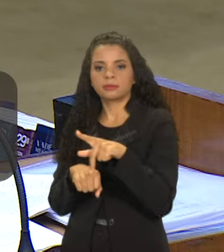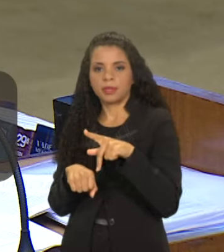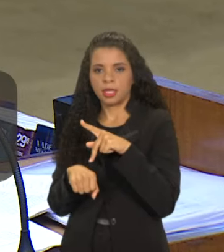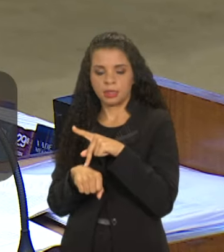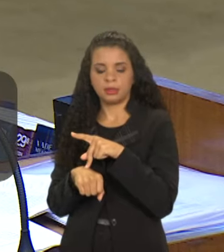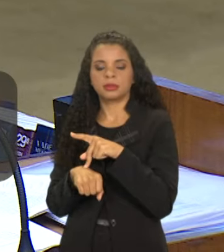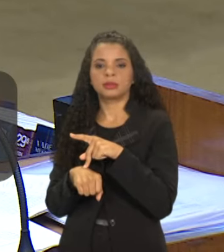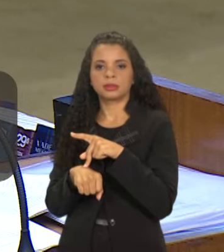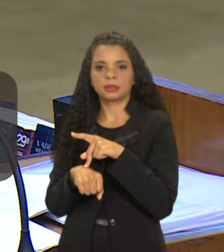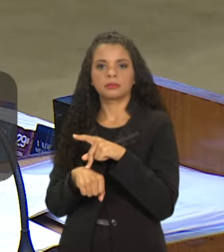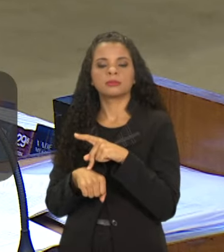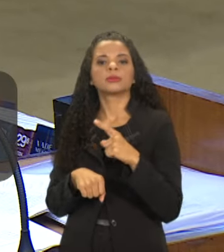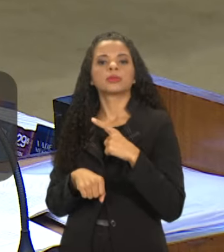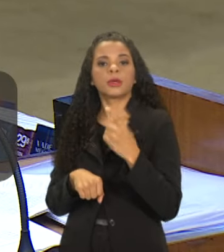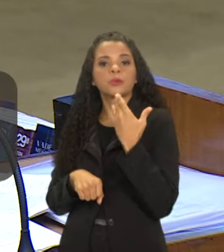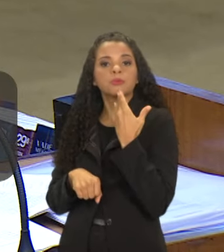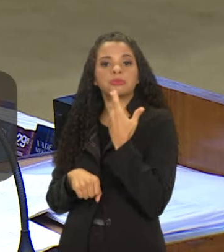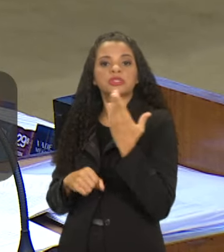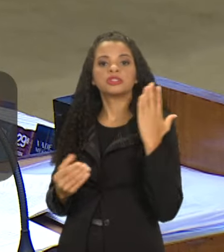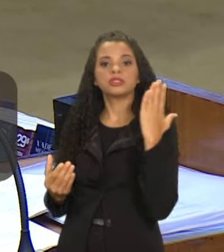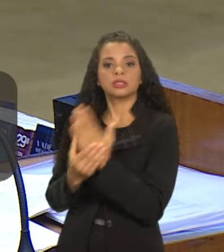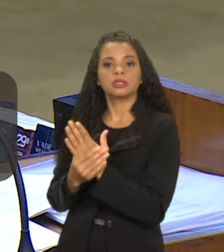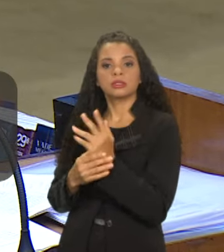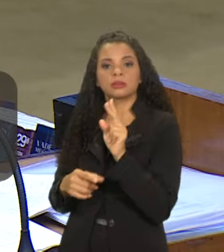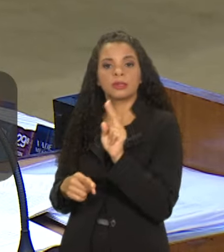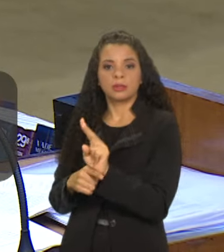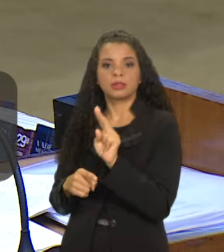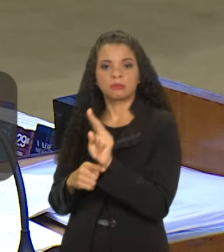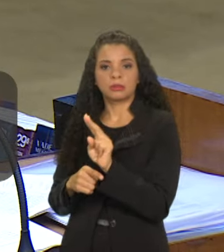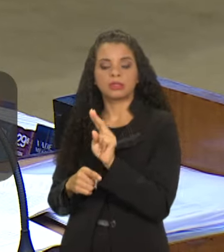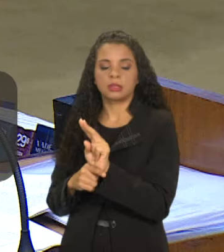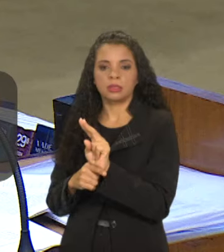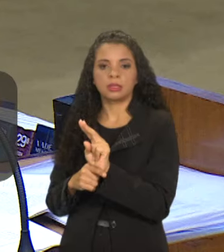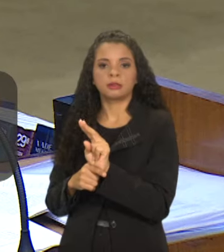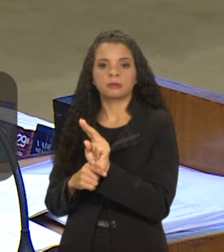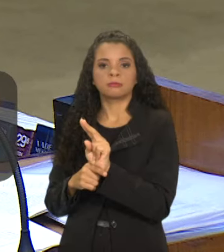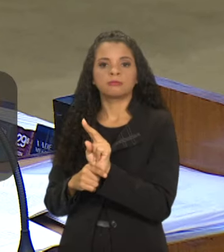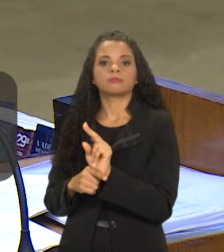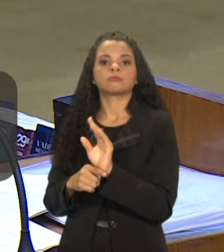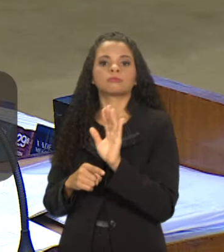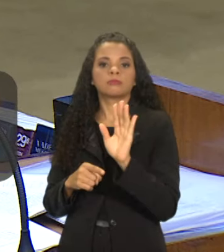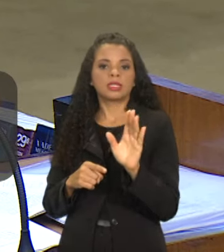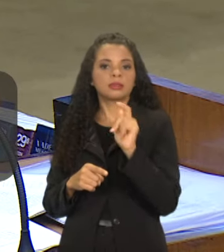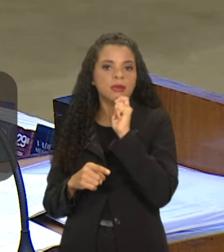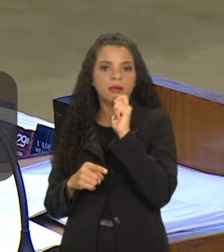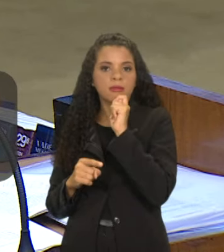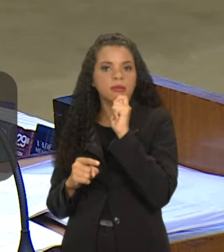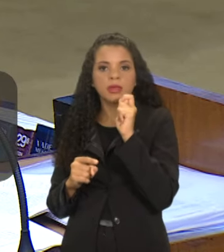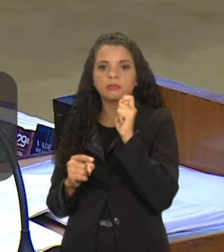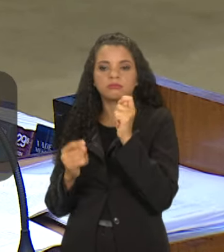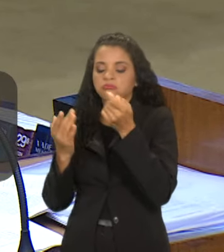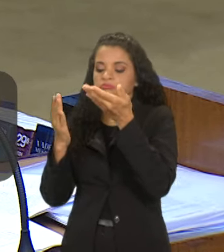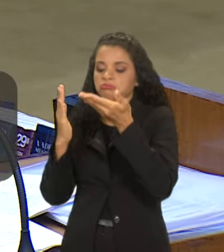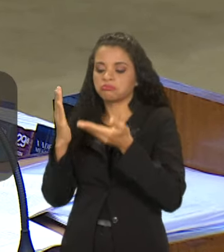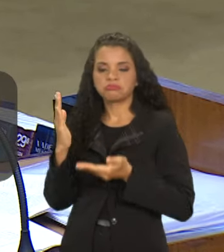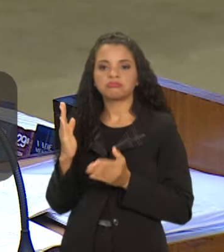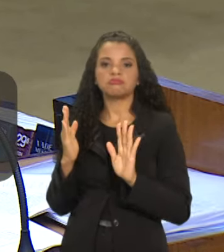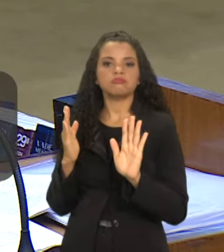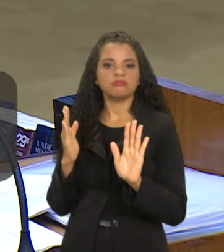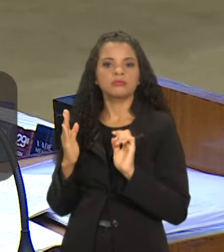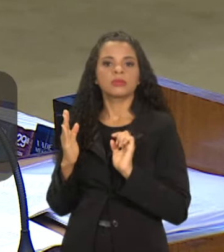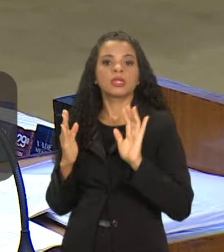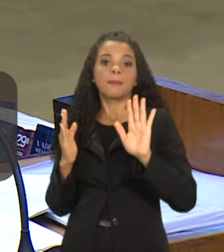Houve pedido liminar, eu não apressei o pedido liminar, porém, proferi uma decisão no sentido